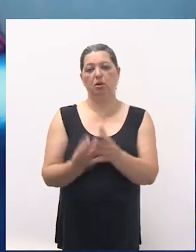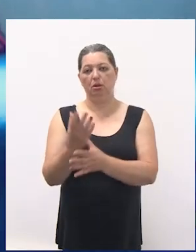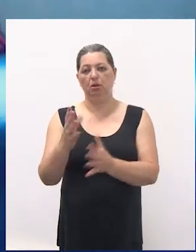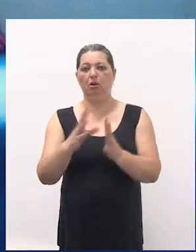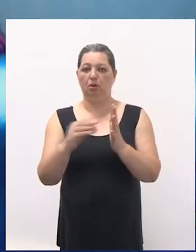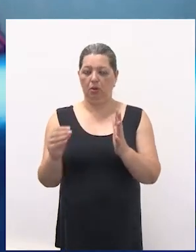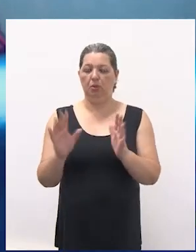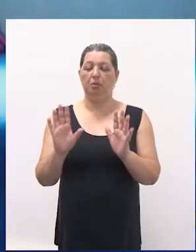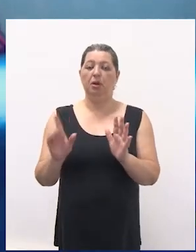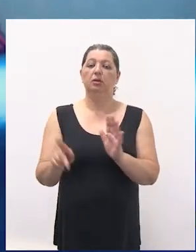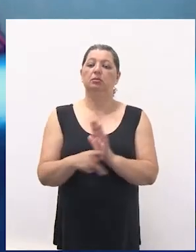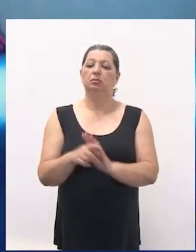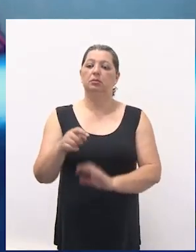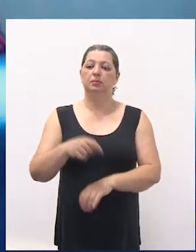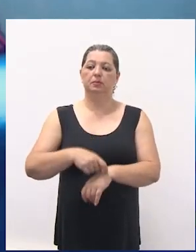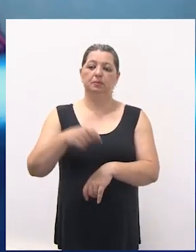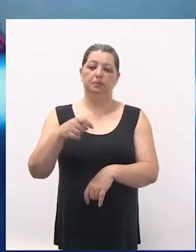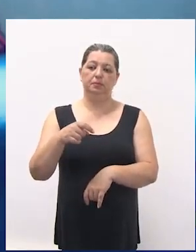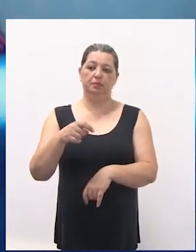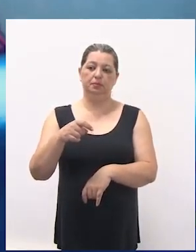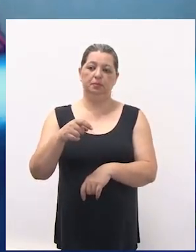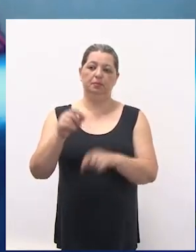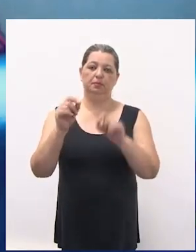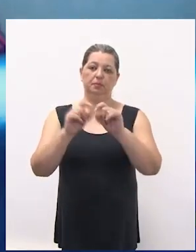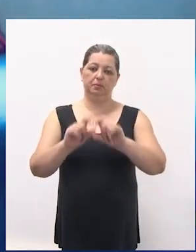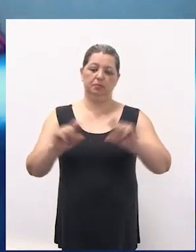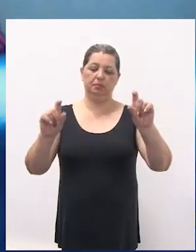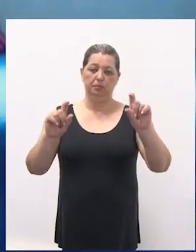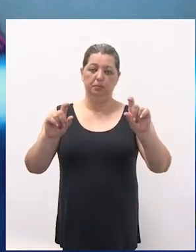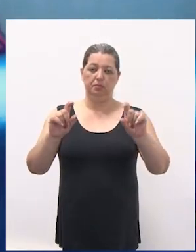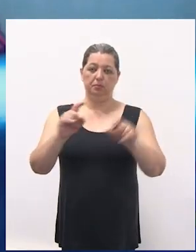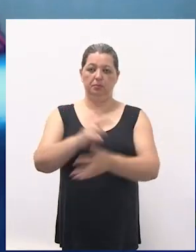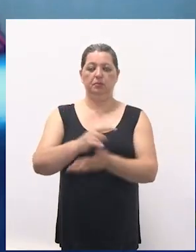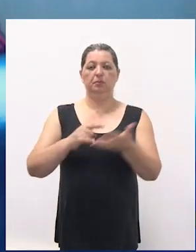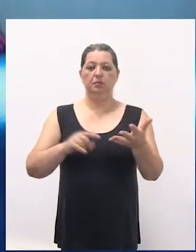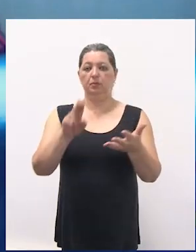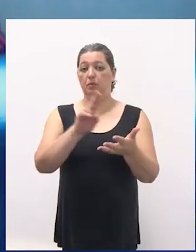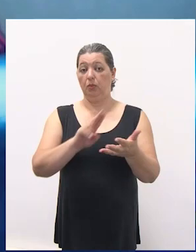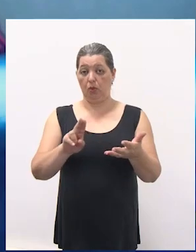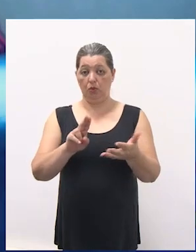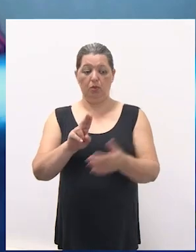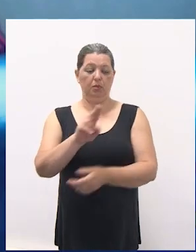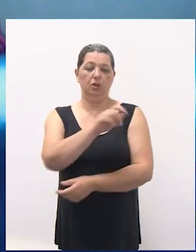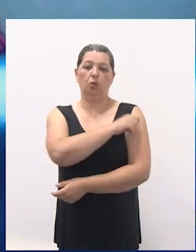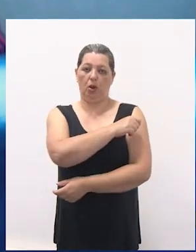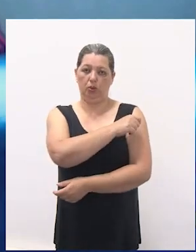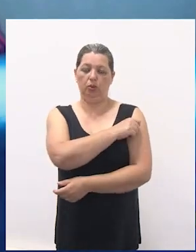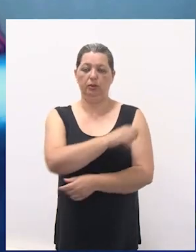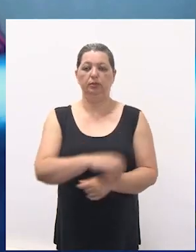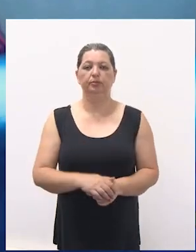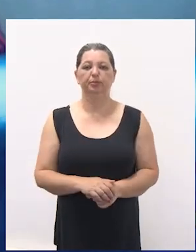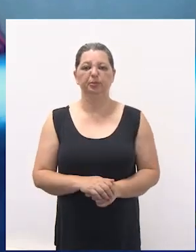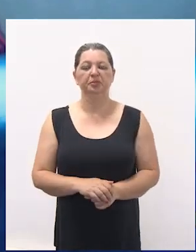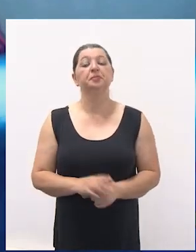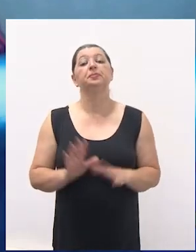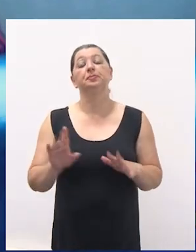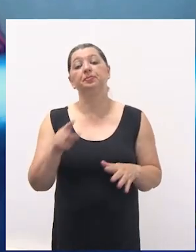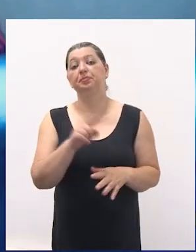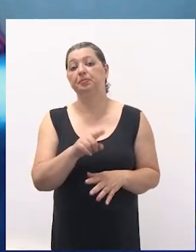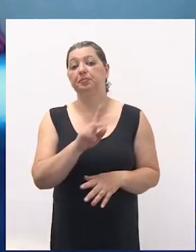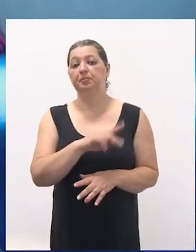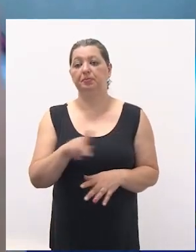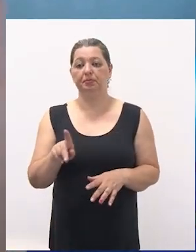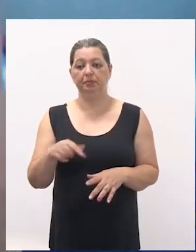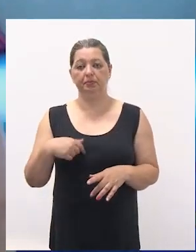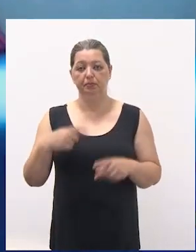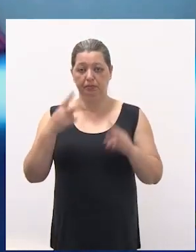ele automaticamente já coloca no documento o nome do aluno. Então, você, professor, visualiza o